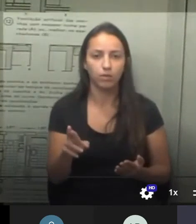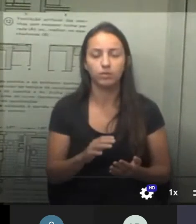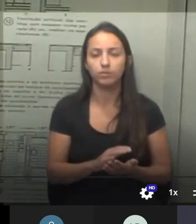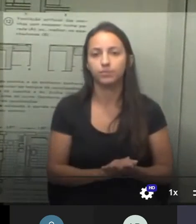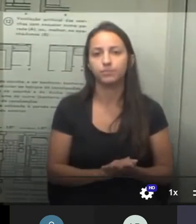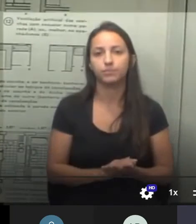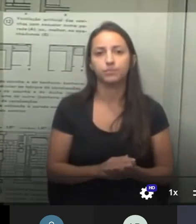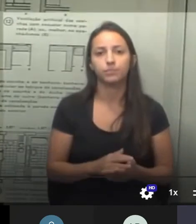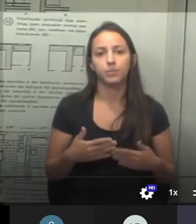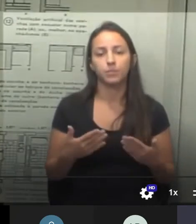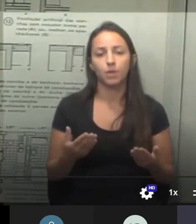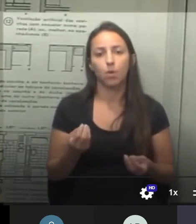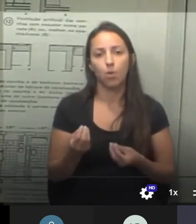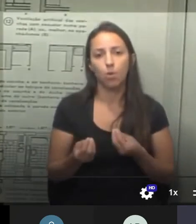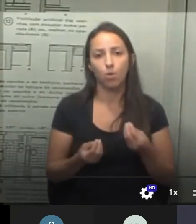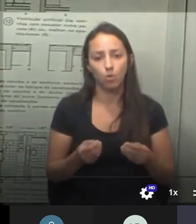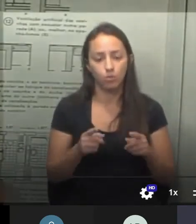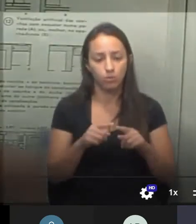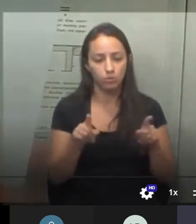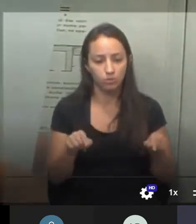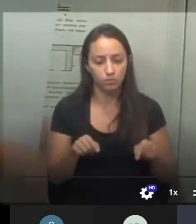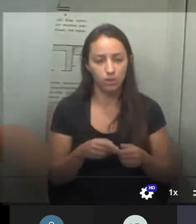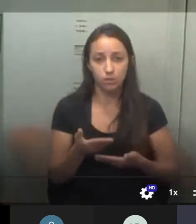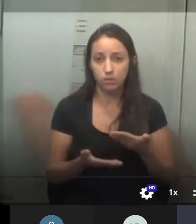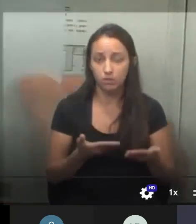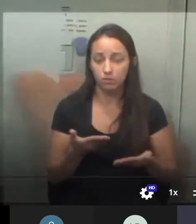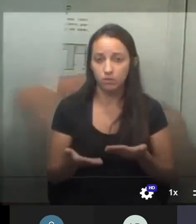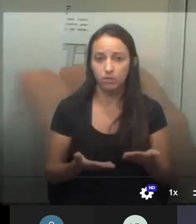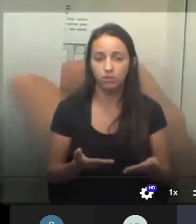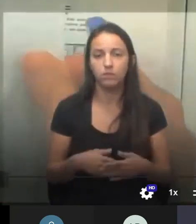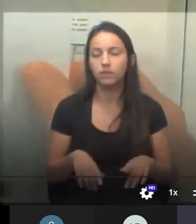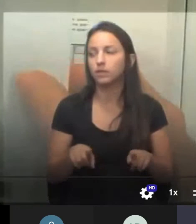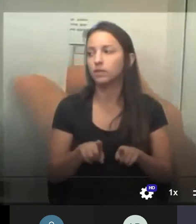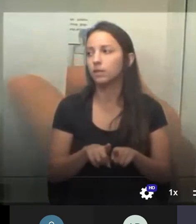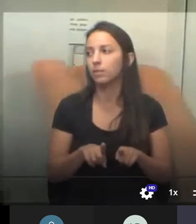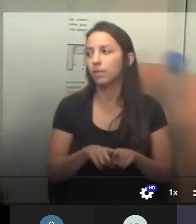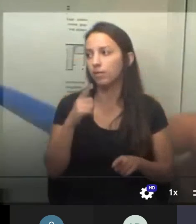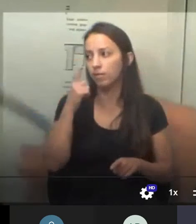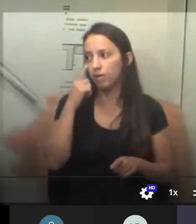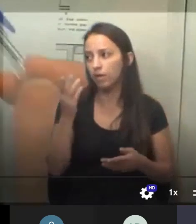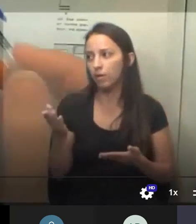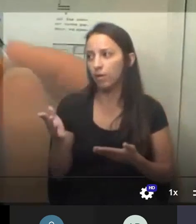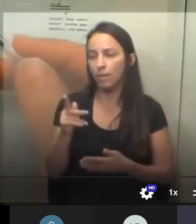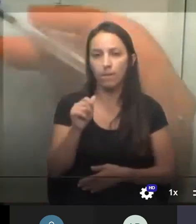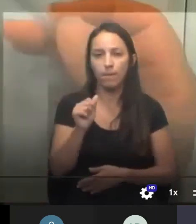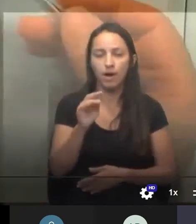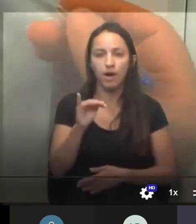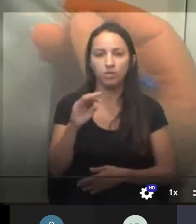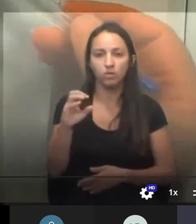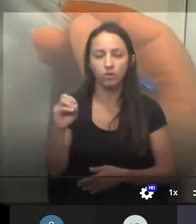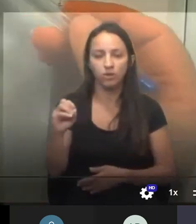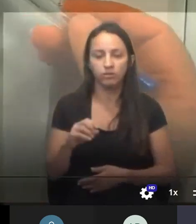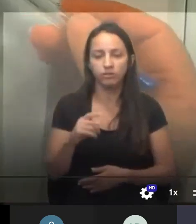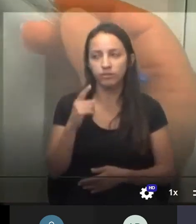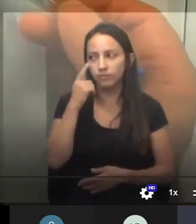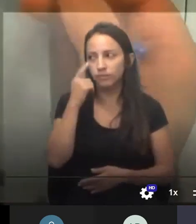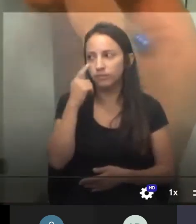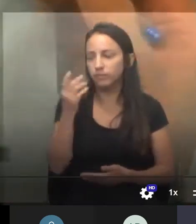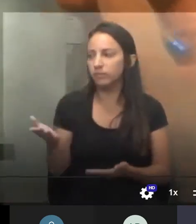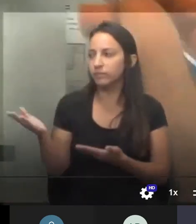serviço, como é que é. Olha, veja que ainda tem também Pátio, lá na seção pátio